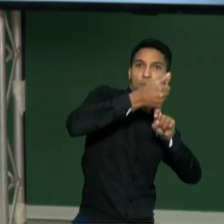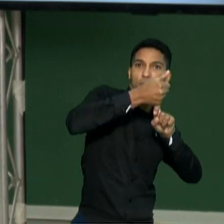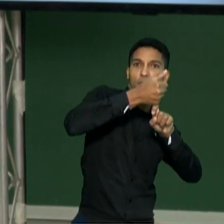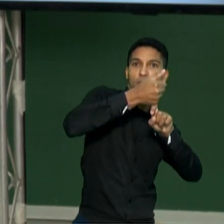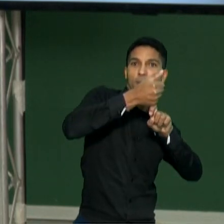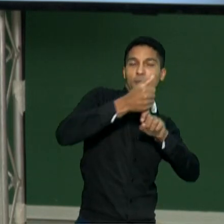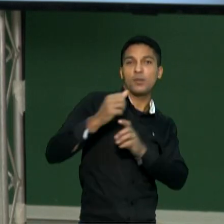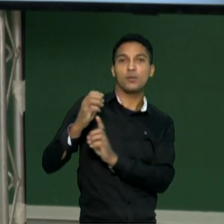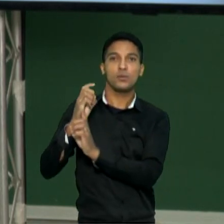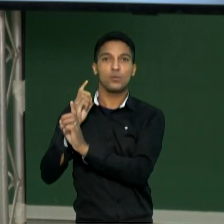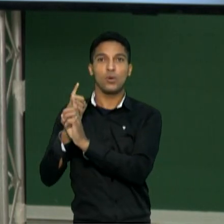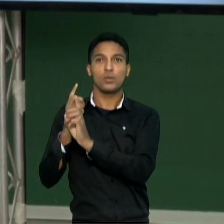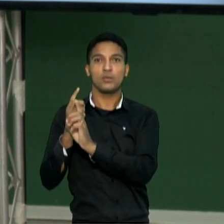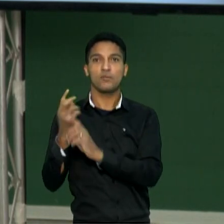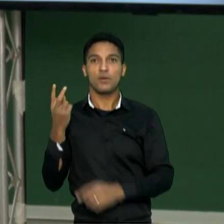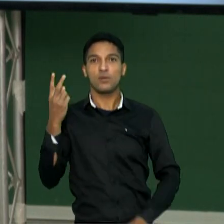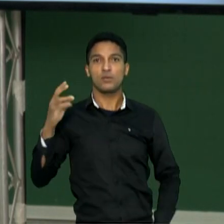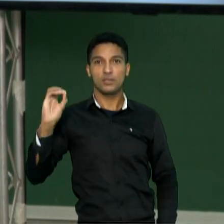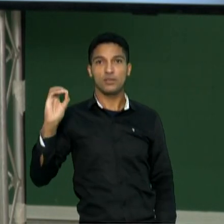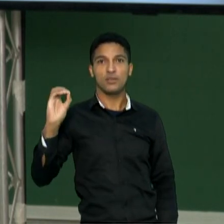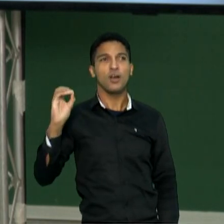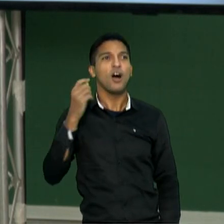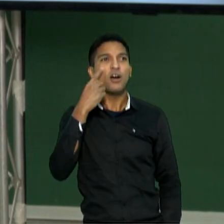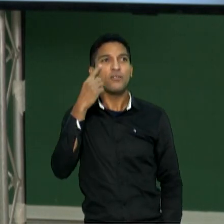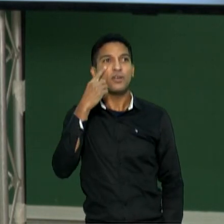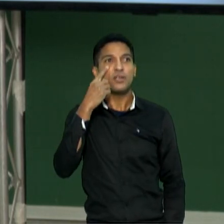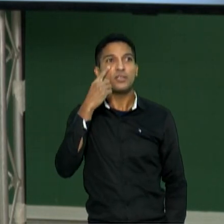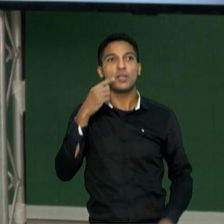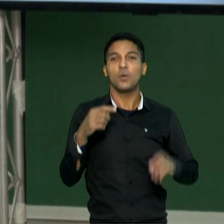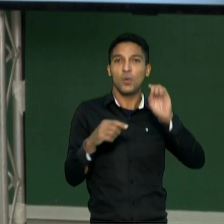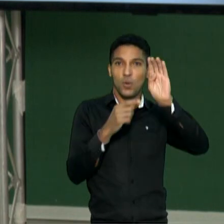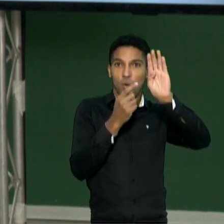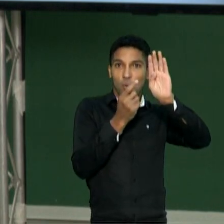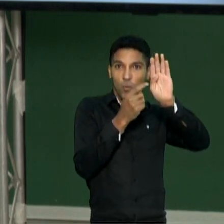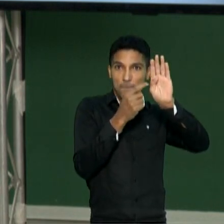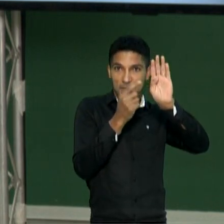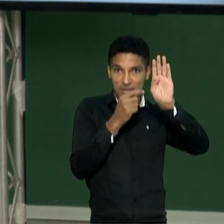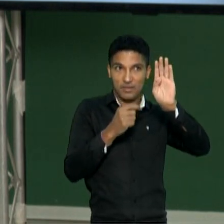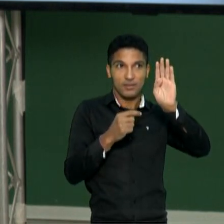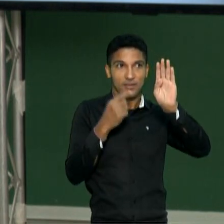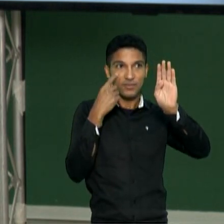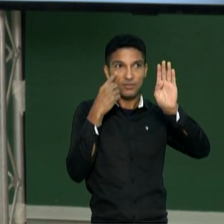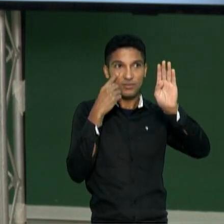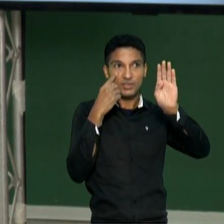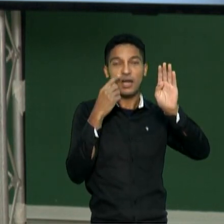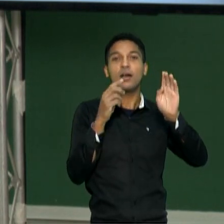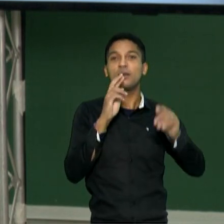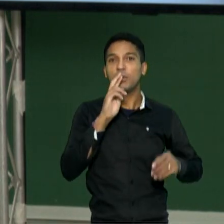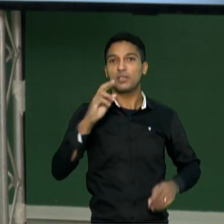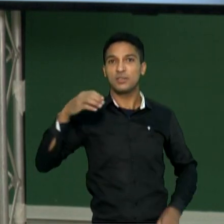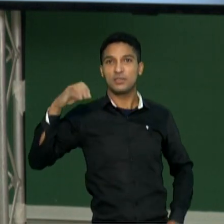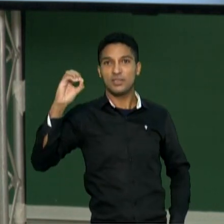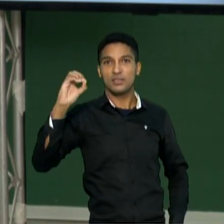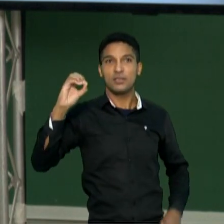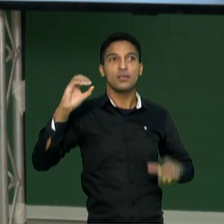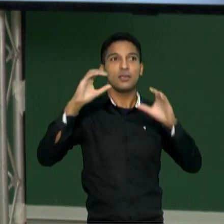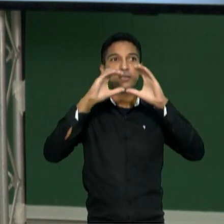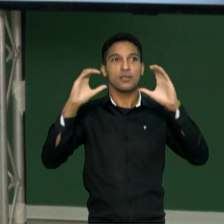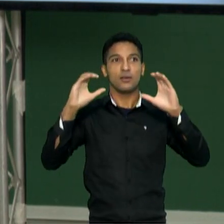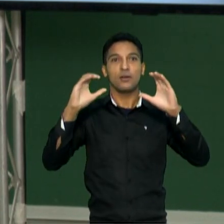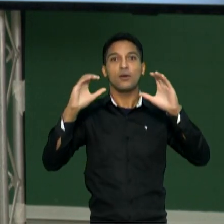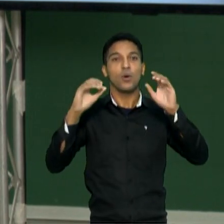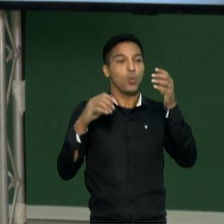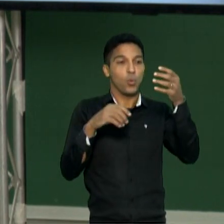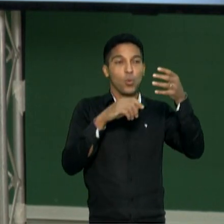x por menos 4, o resultado foi 0. Então, eu não preciso nem calcular mais nada. Eu já sei que a raiz dessa função é